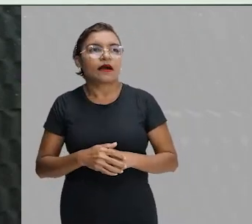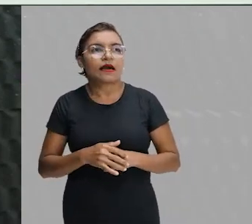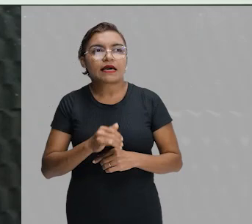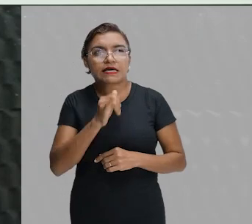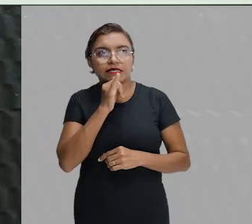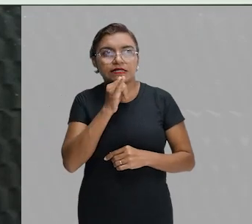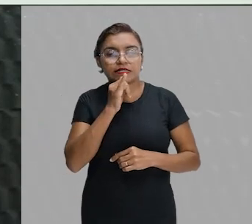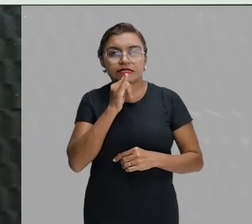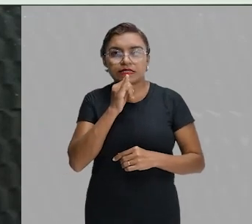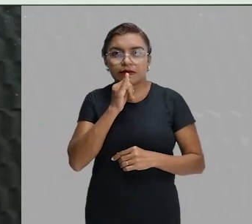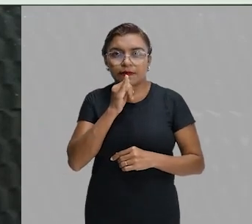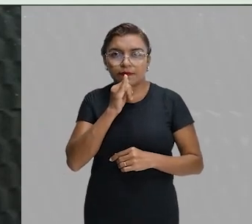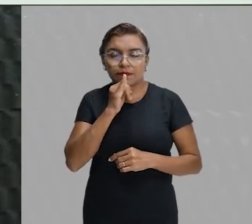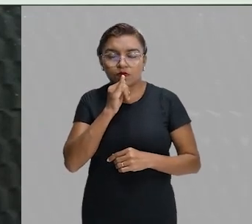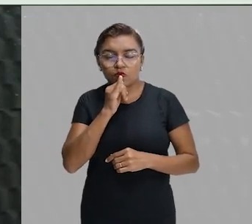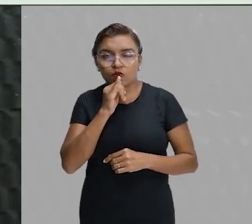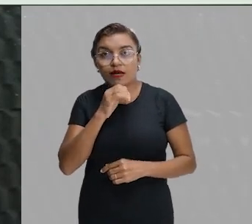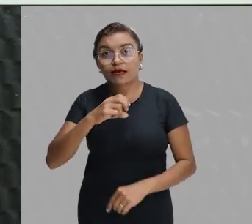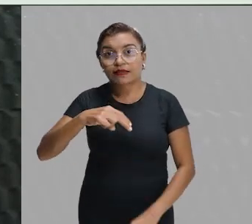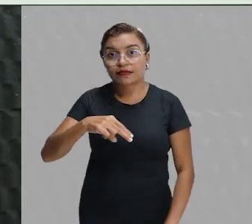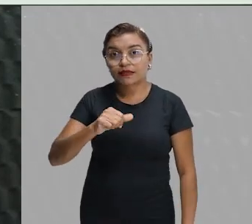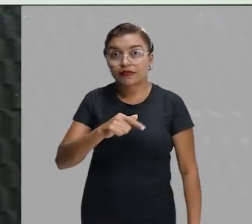para você